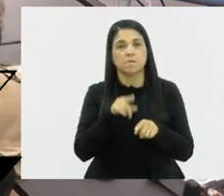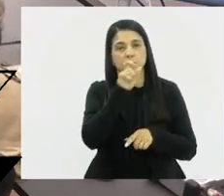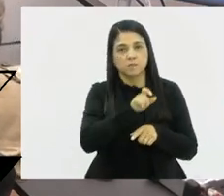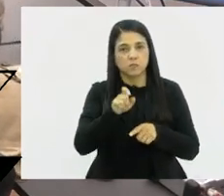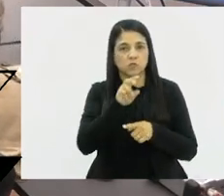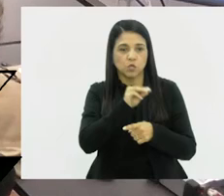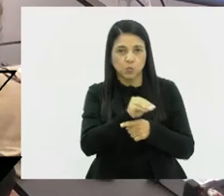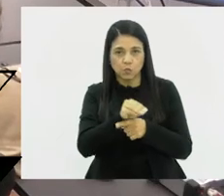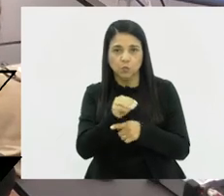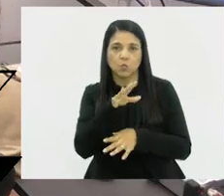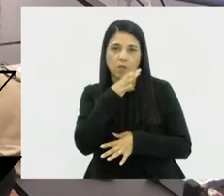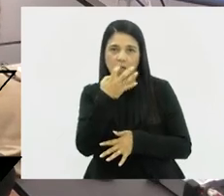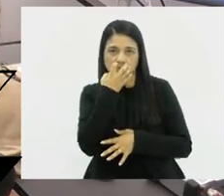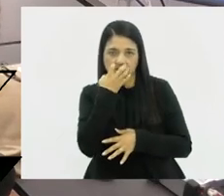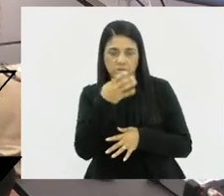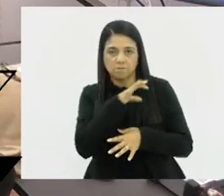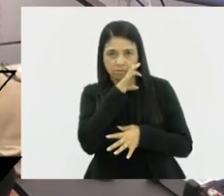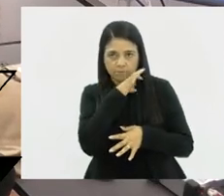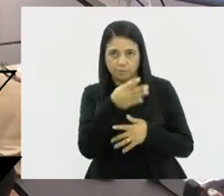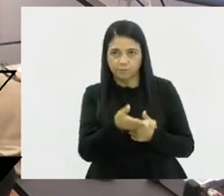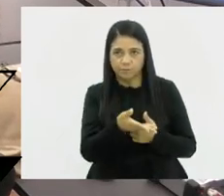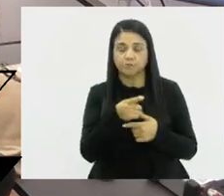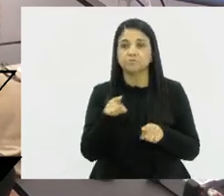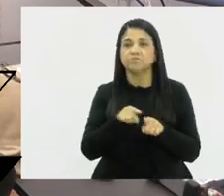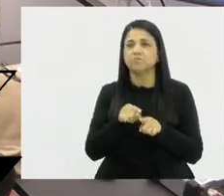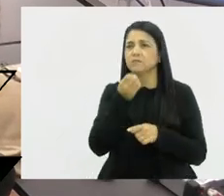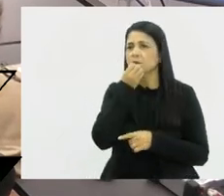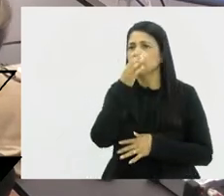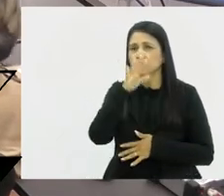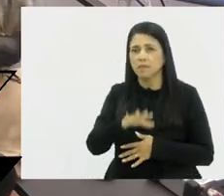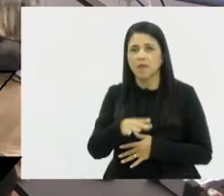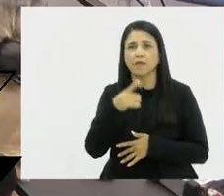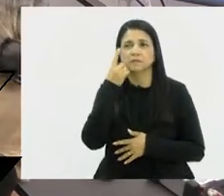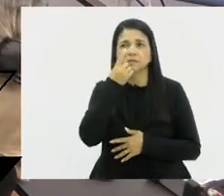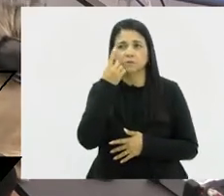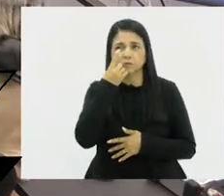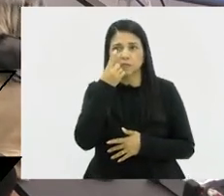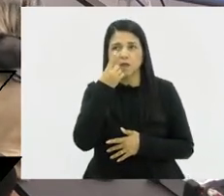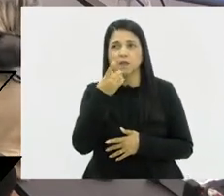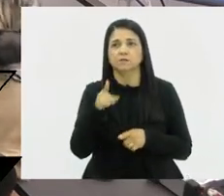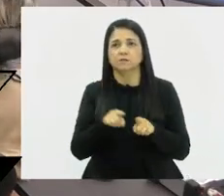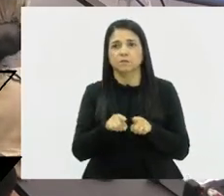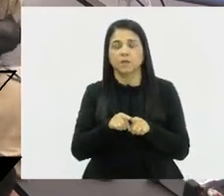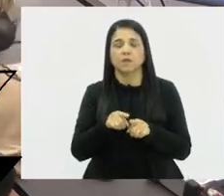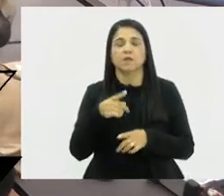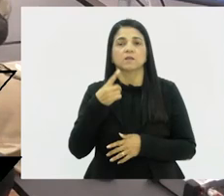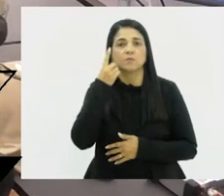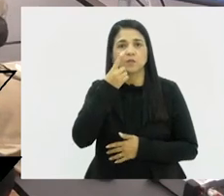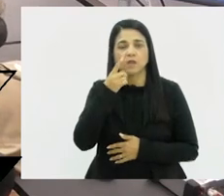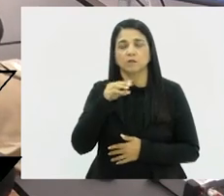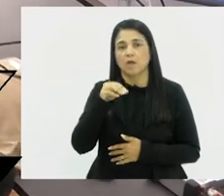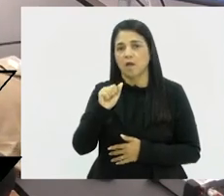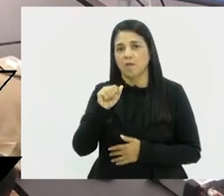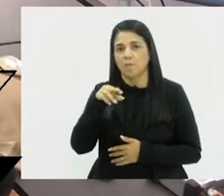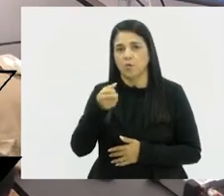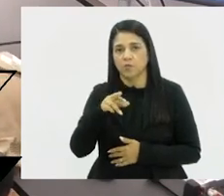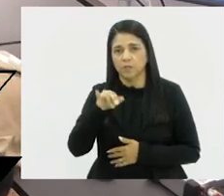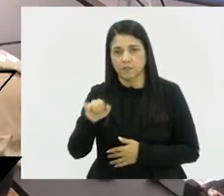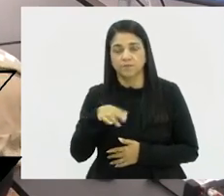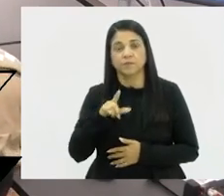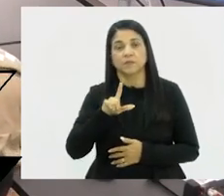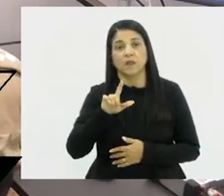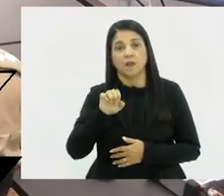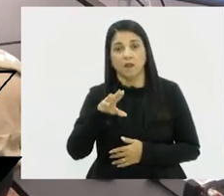Boa tarde, senhores deputados, deputado Carlos Mink, deputado Rodrigo Amorim, deputado Léo Vieira,